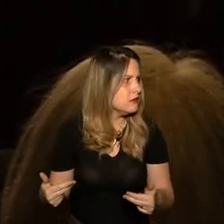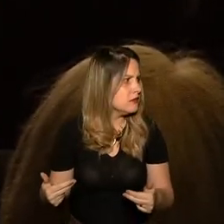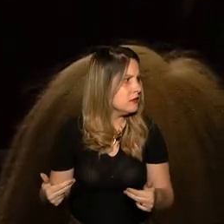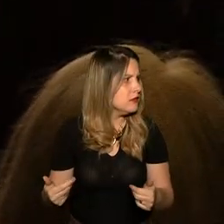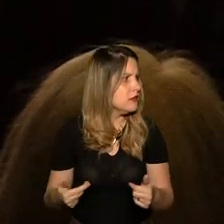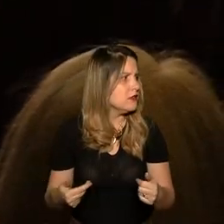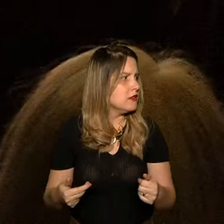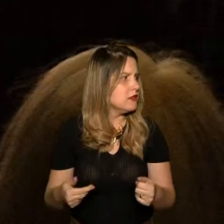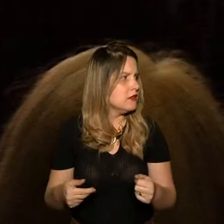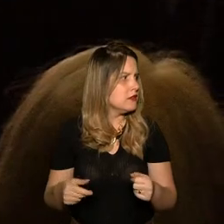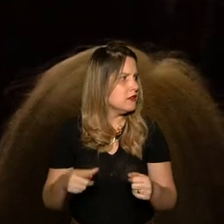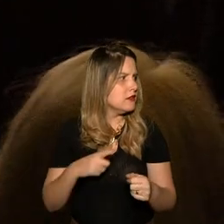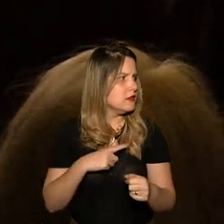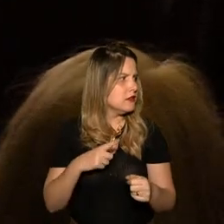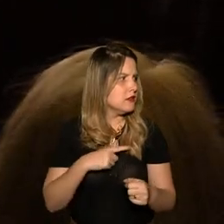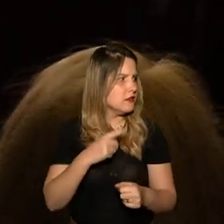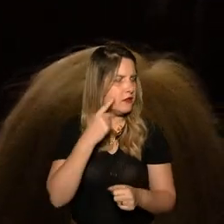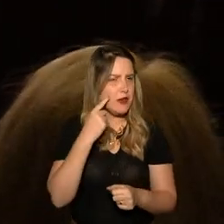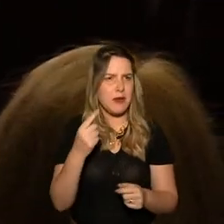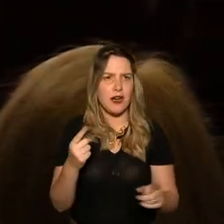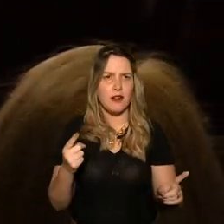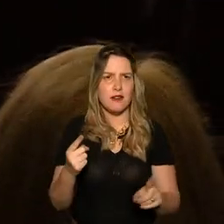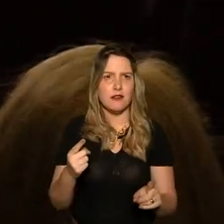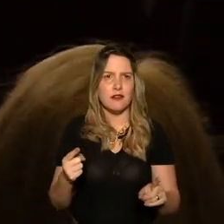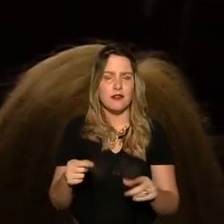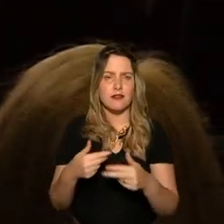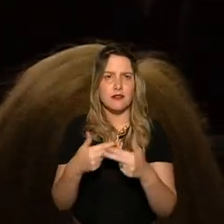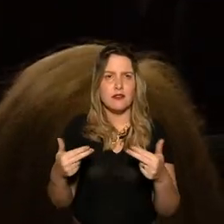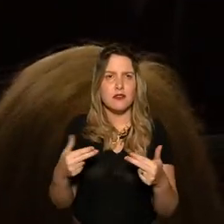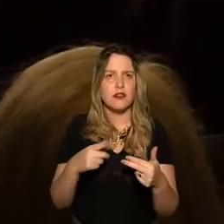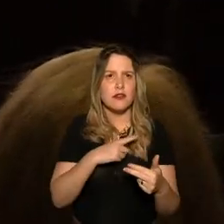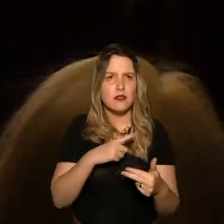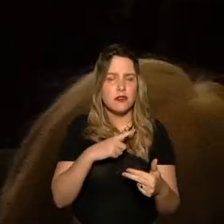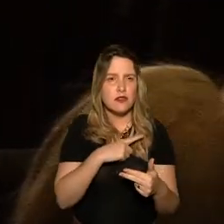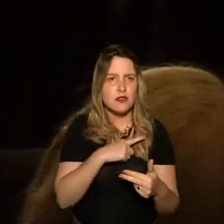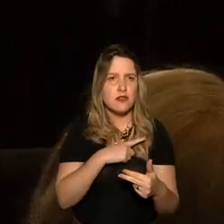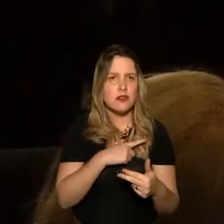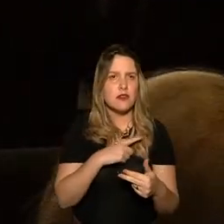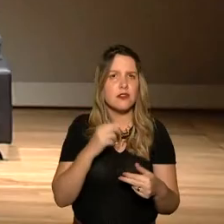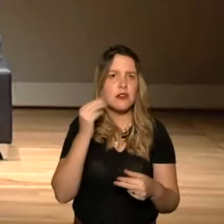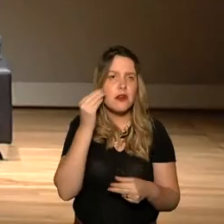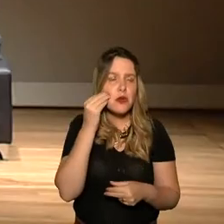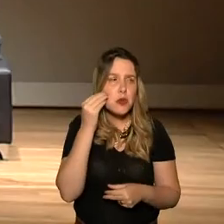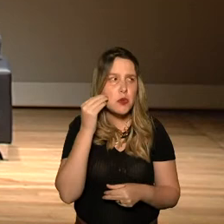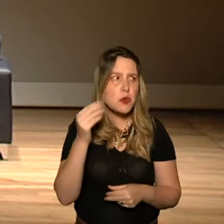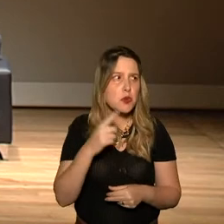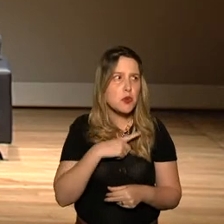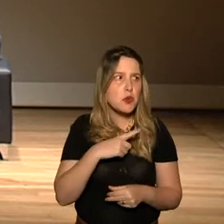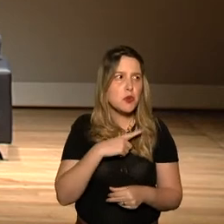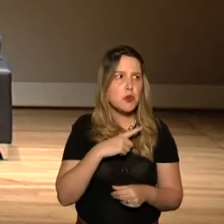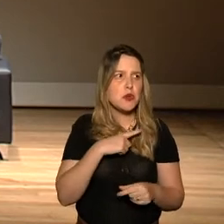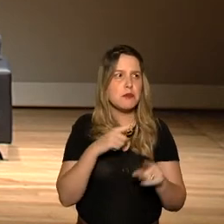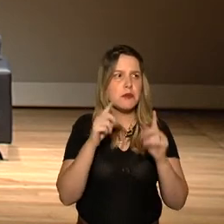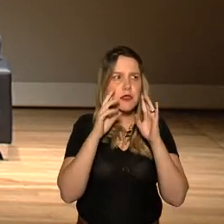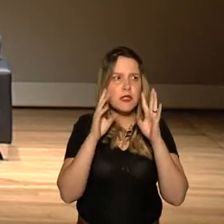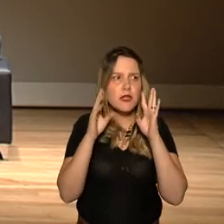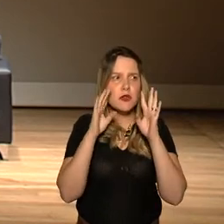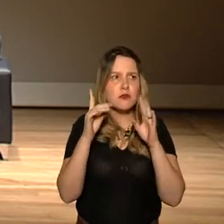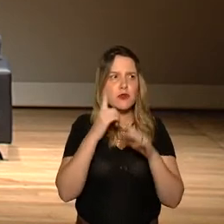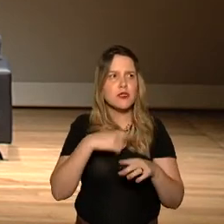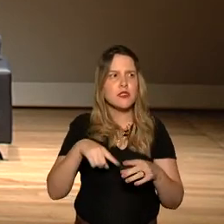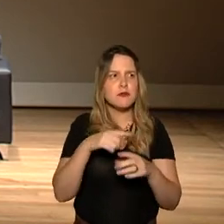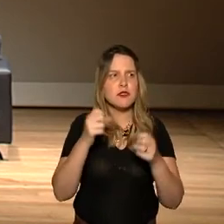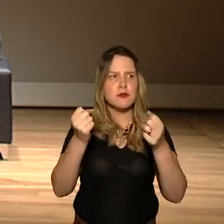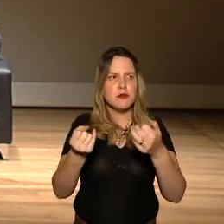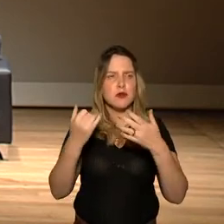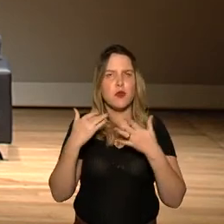me vejo um pouco na sua fala né da formação Mas eu também penso no que vocês trouxeram